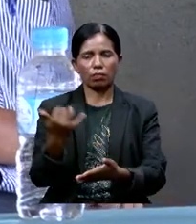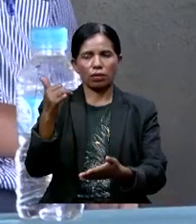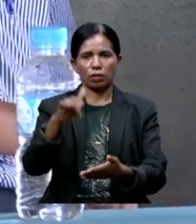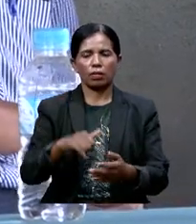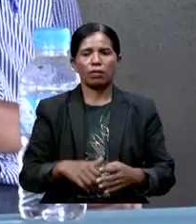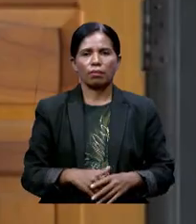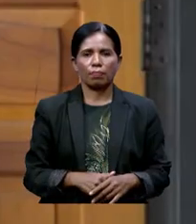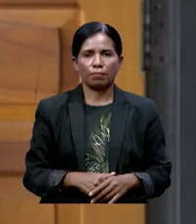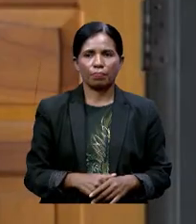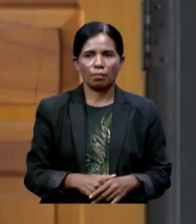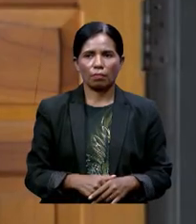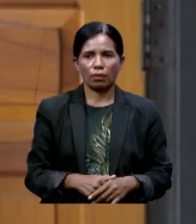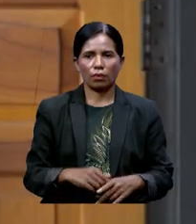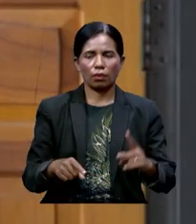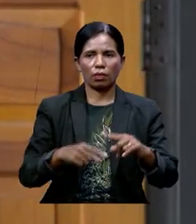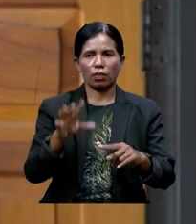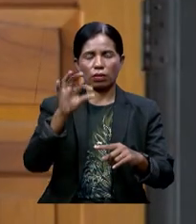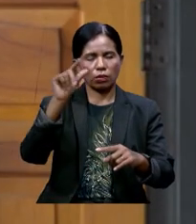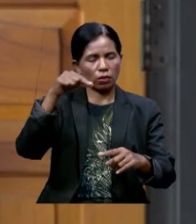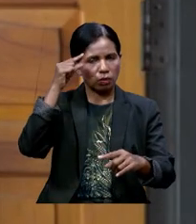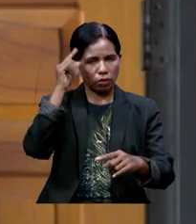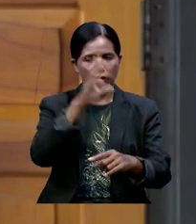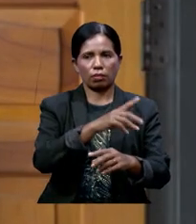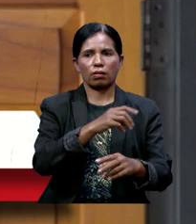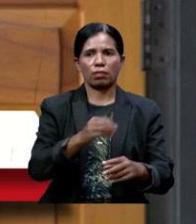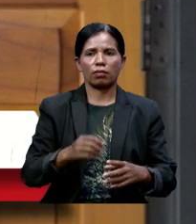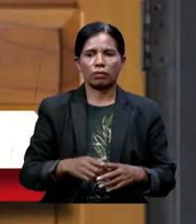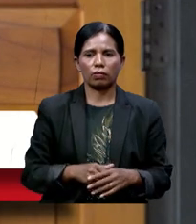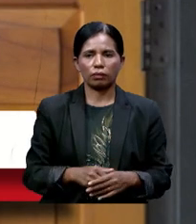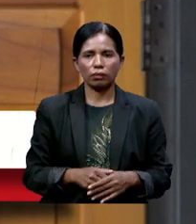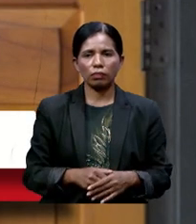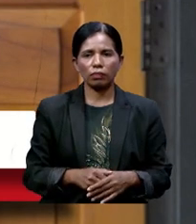Olheira no governo constitucional,